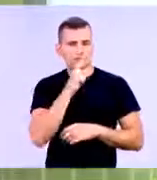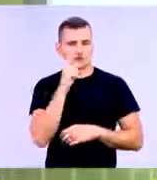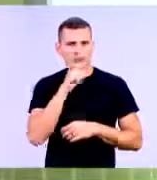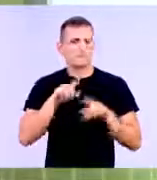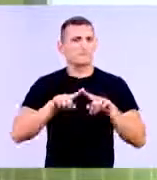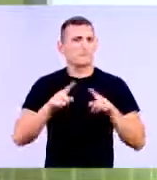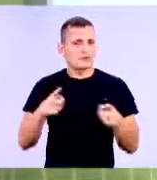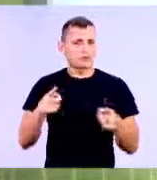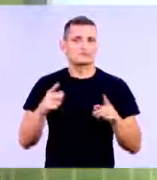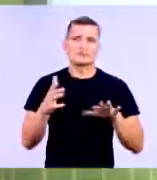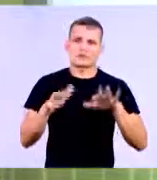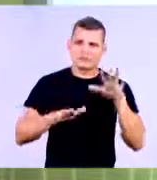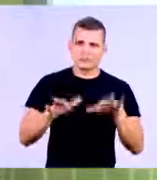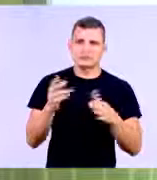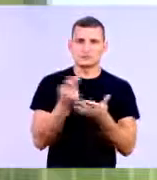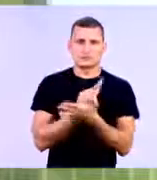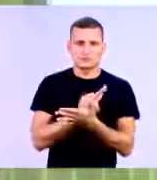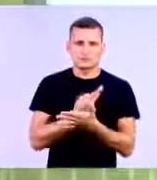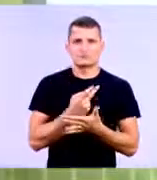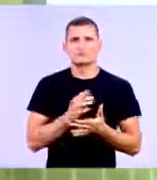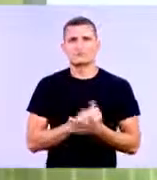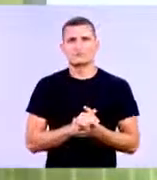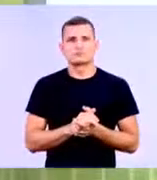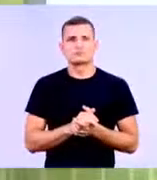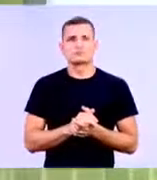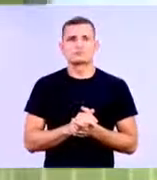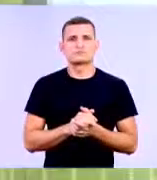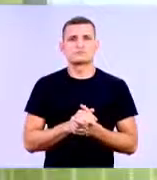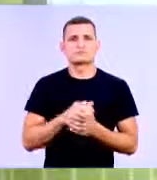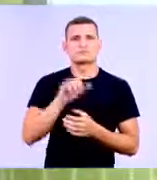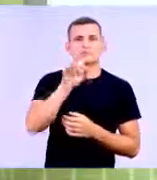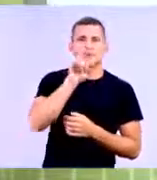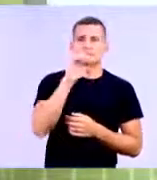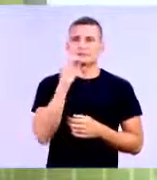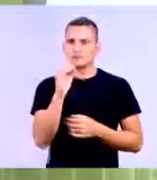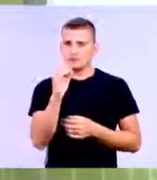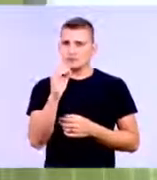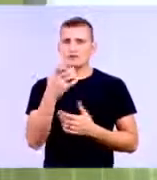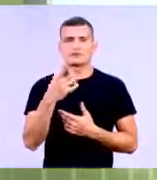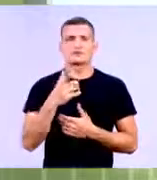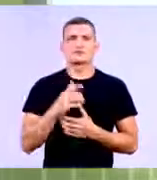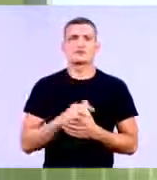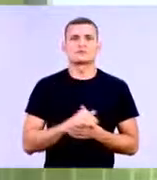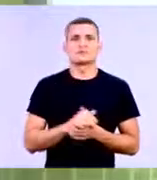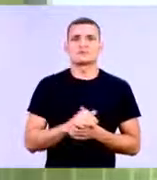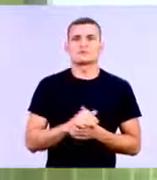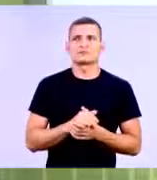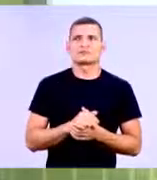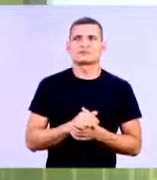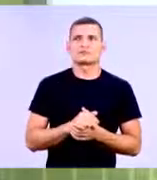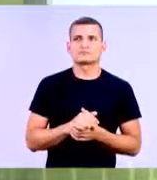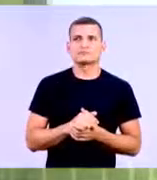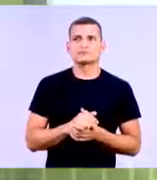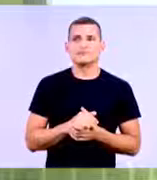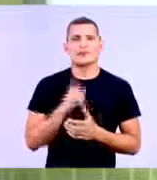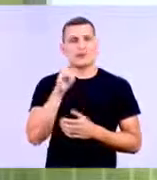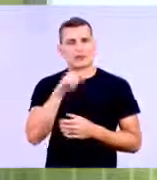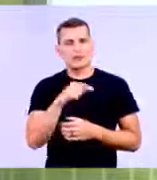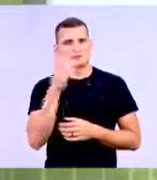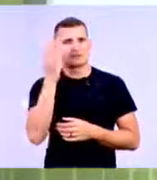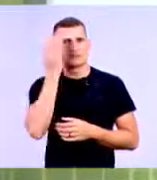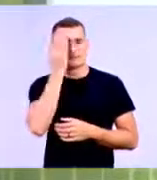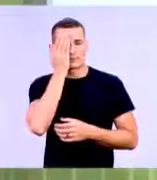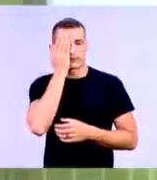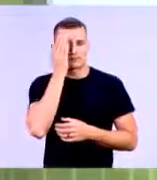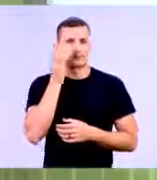vezes acontece. Às vezes pela instabilidade do próprio sistema operacional, falado anteriormente, ele é um pirata,